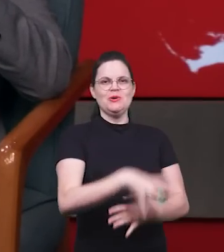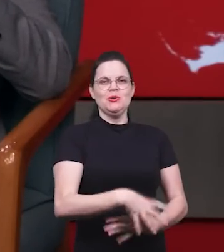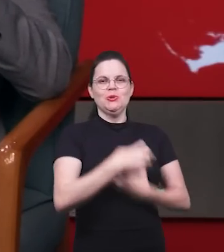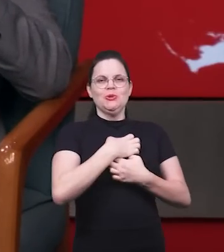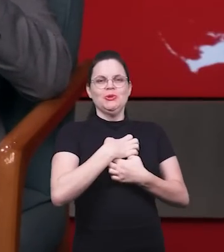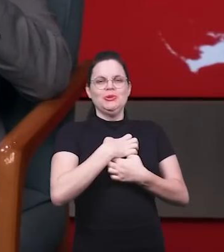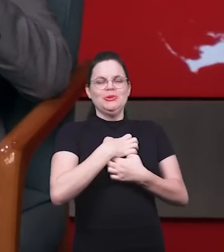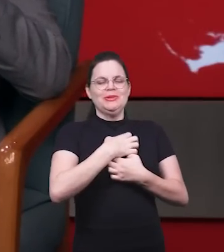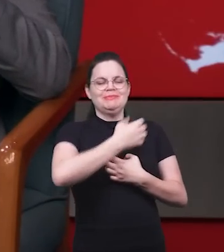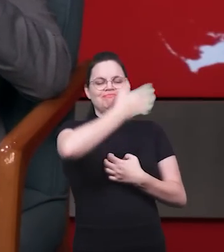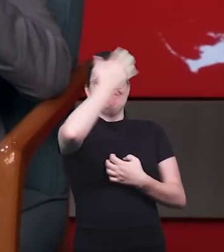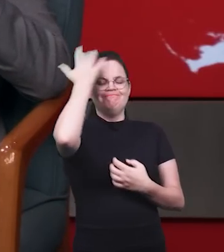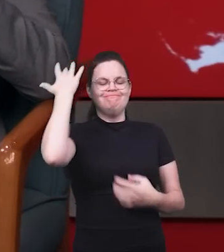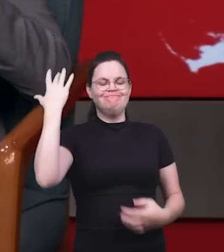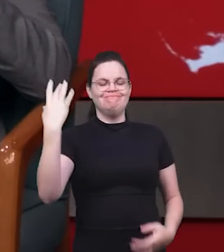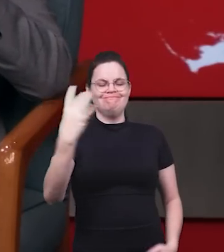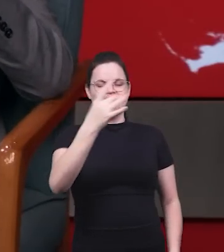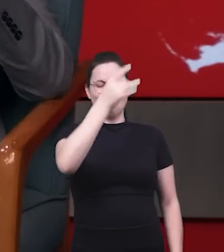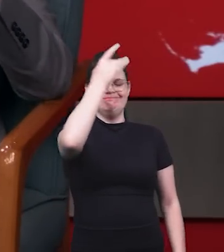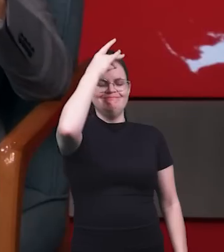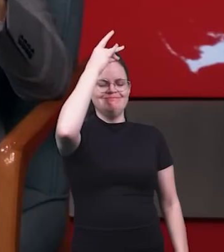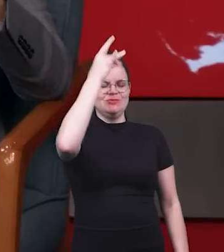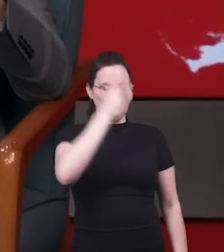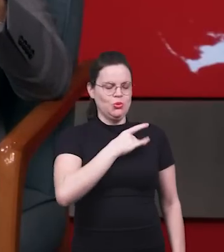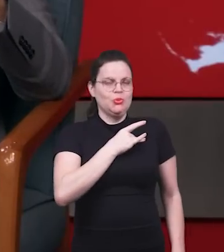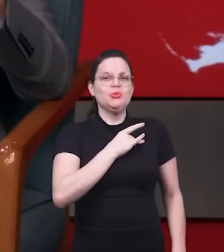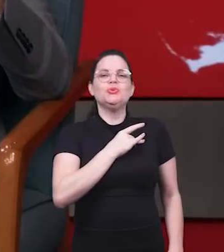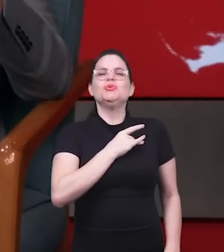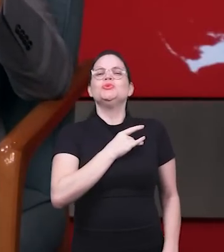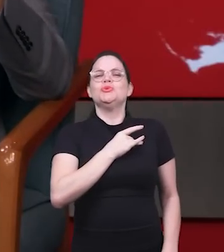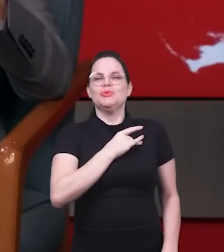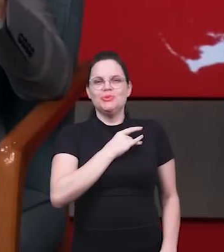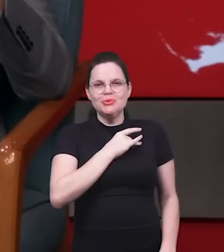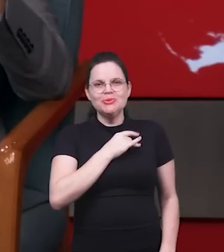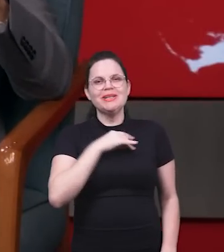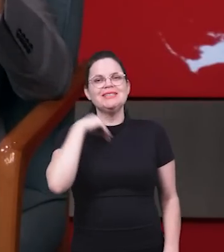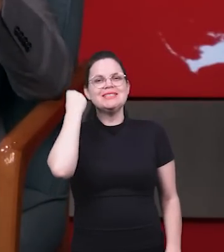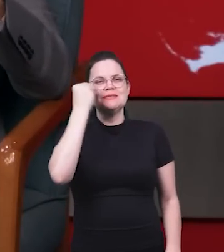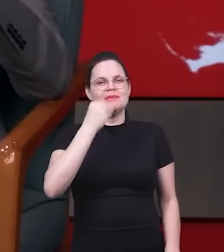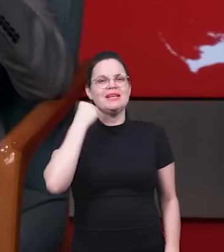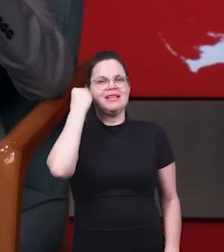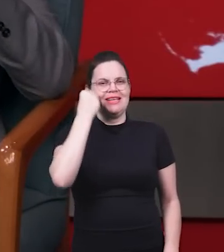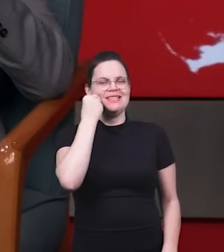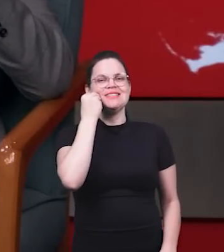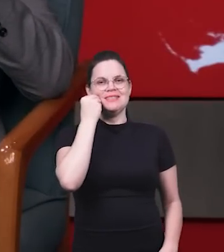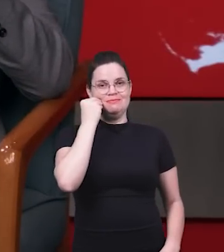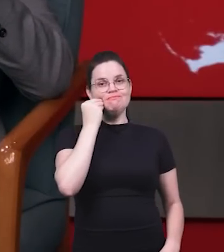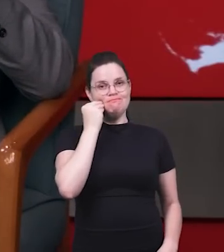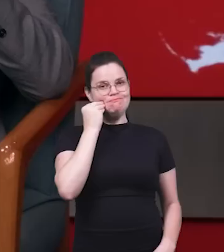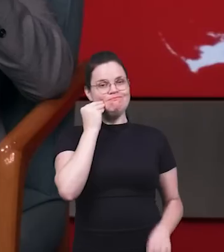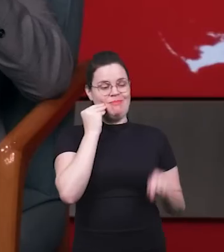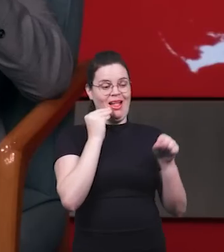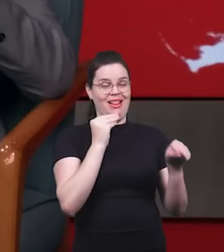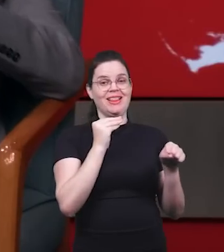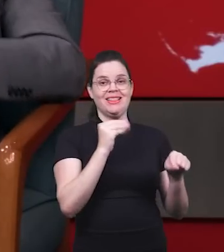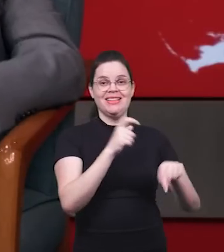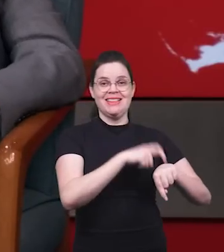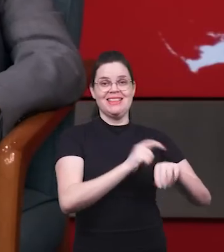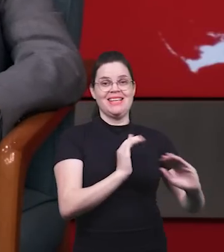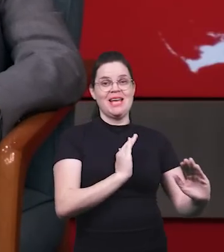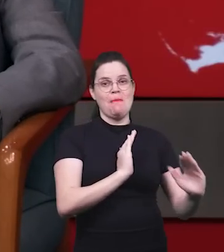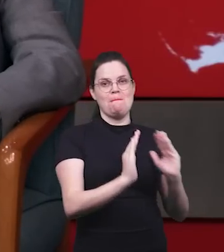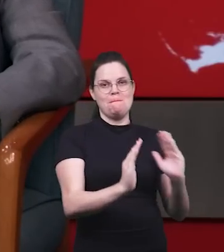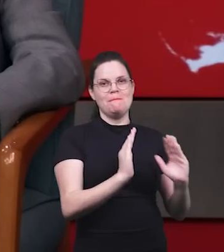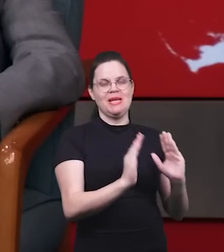eu senti ali que eu estava tendo a experiência do batismo com o Espírito Santo.